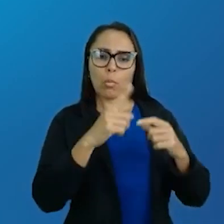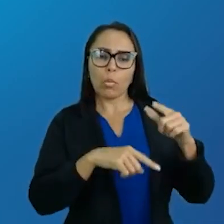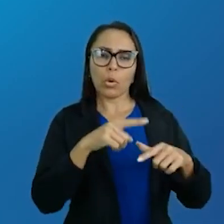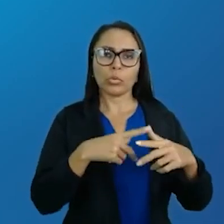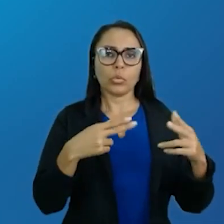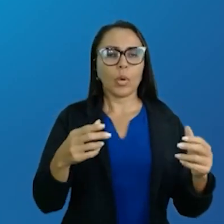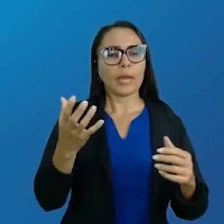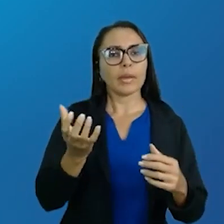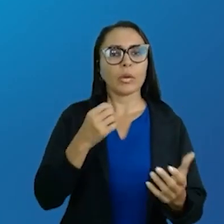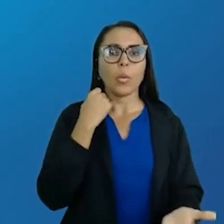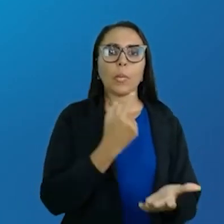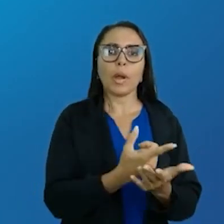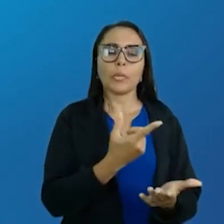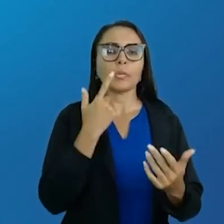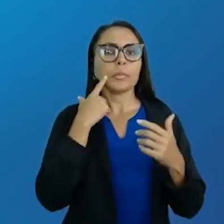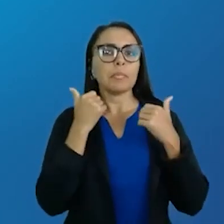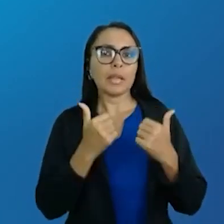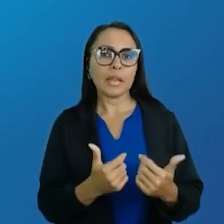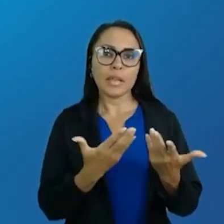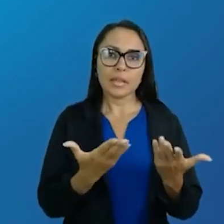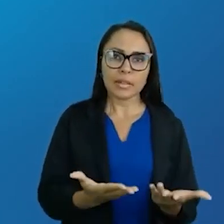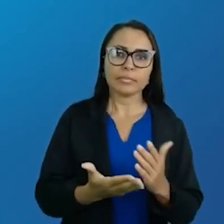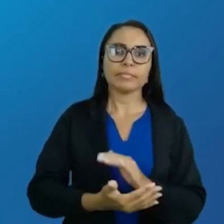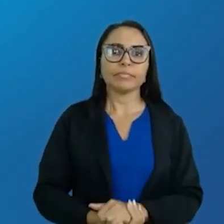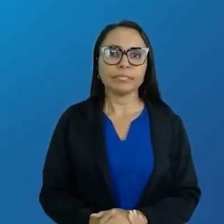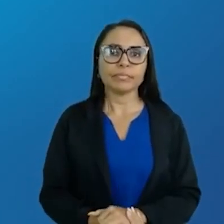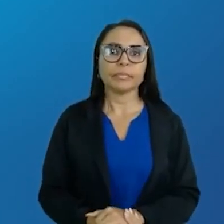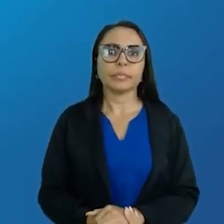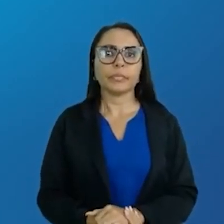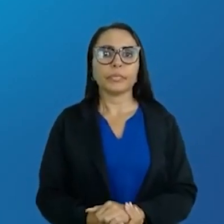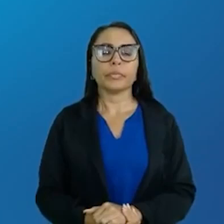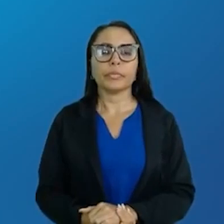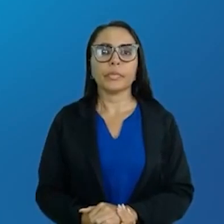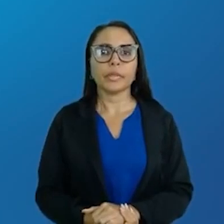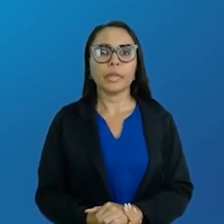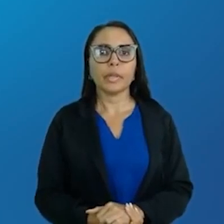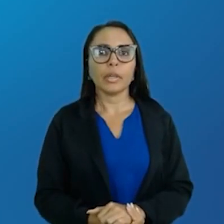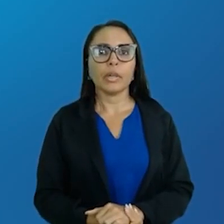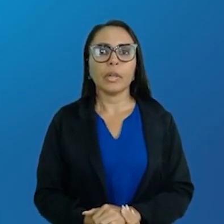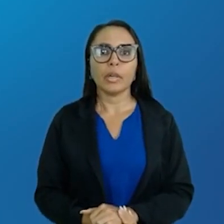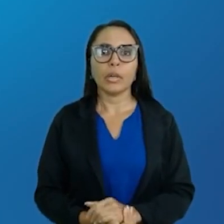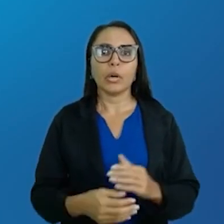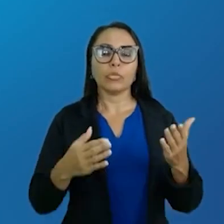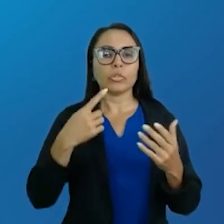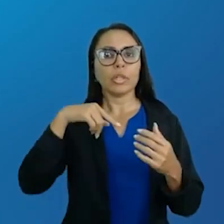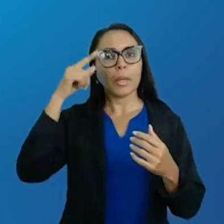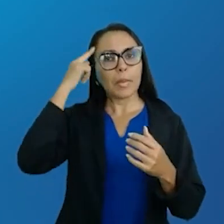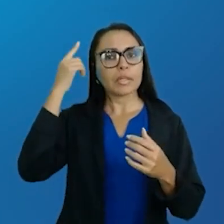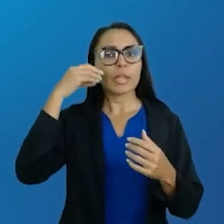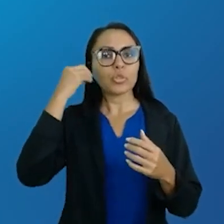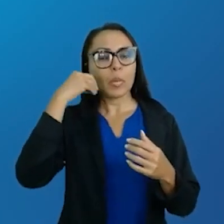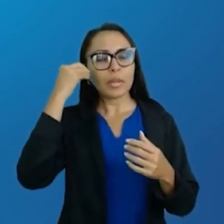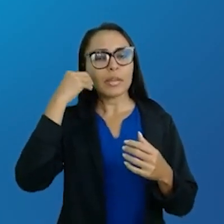ela compra e beleza. Tipo, está feita a relação vendedor e cliente. Atualmente se pensa muito na experiência